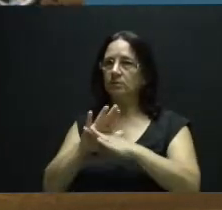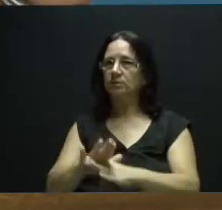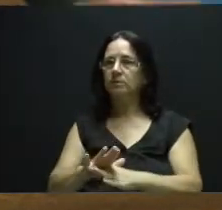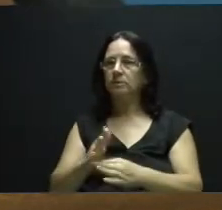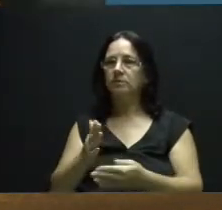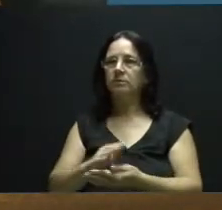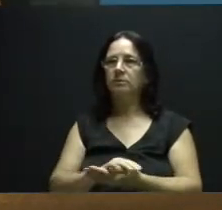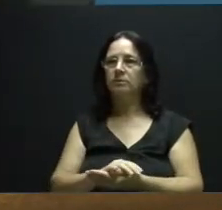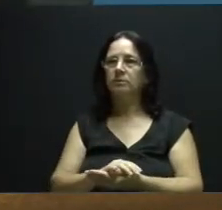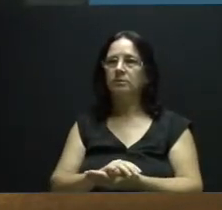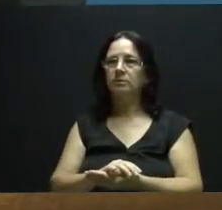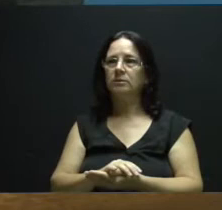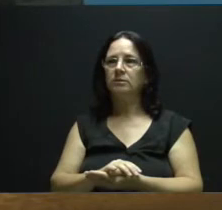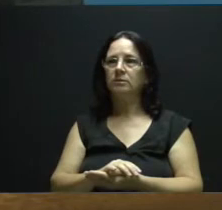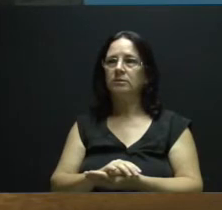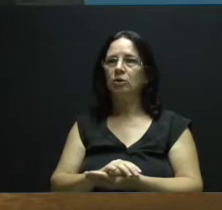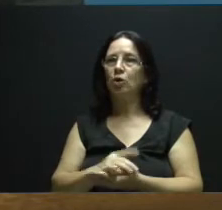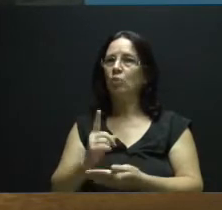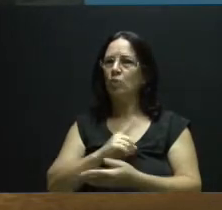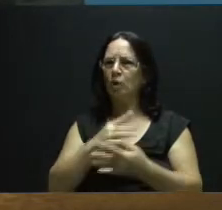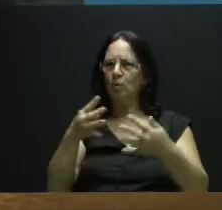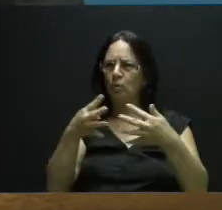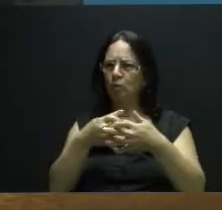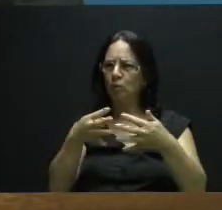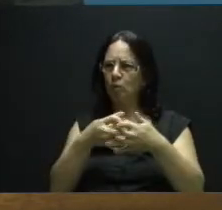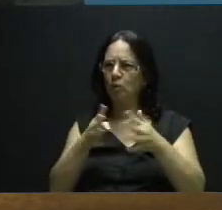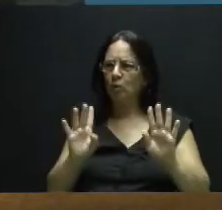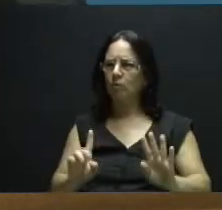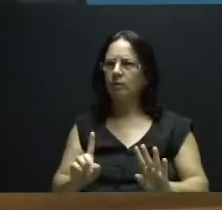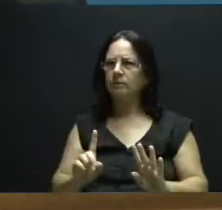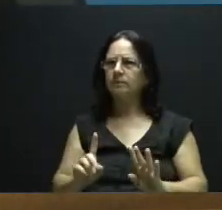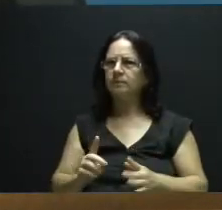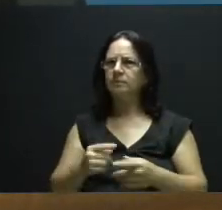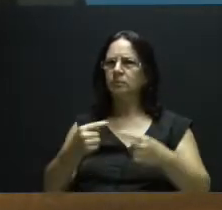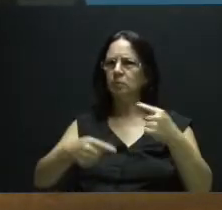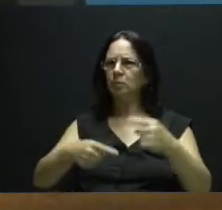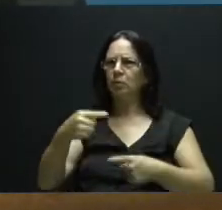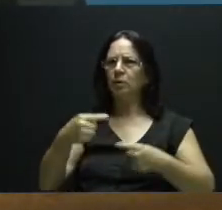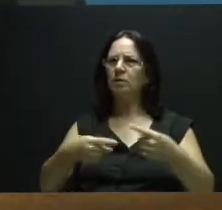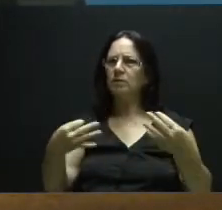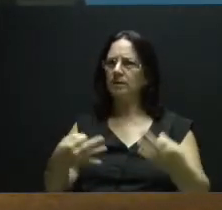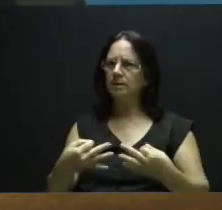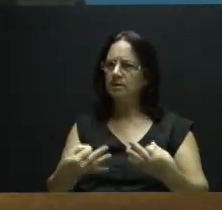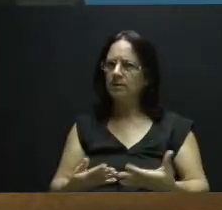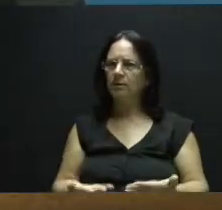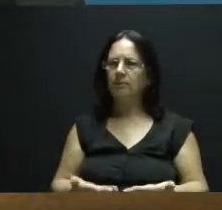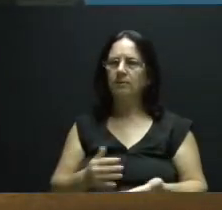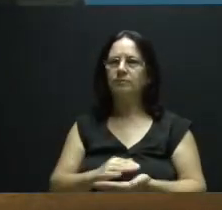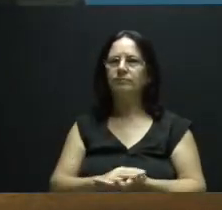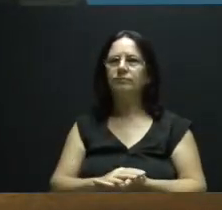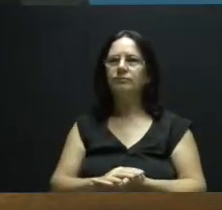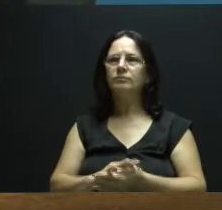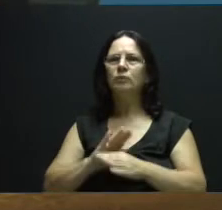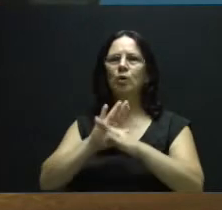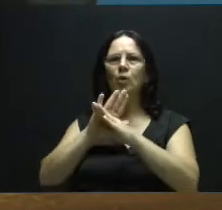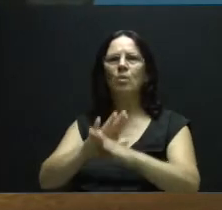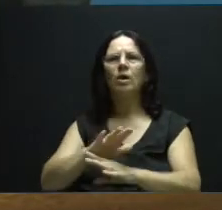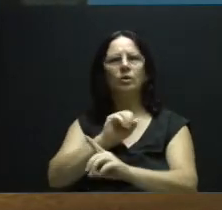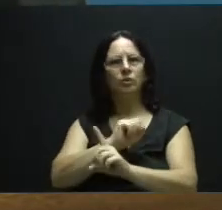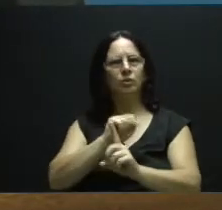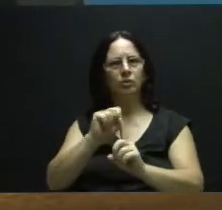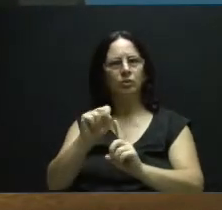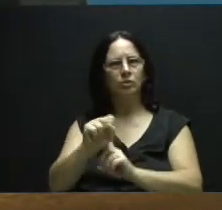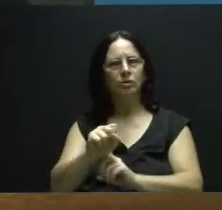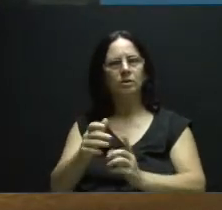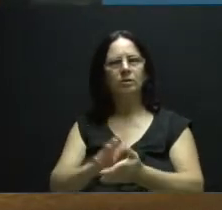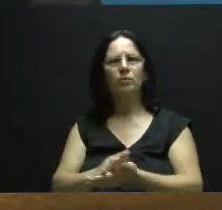desculpe a gente não pode confundir a política com a politicagem fazer assistência social é acima de tudo de mandar